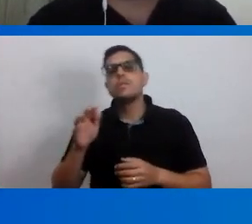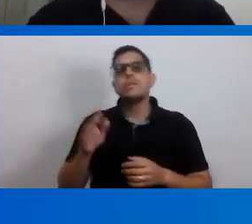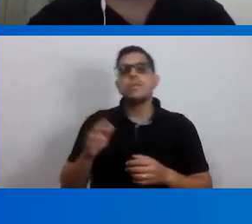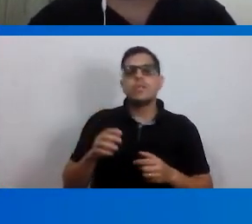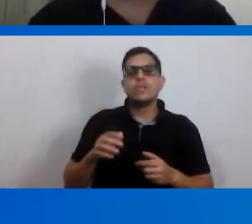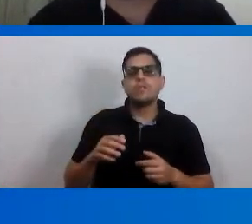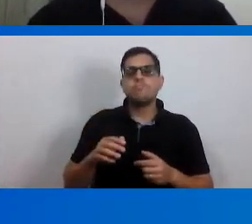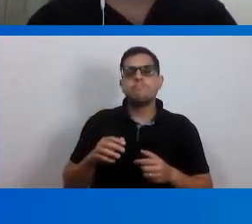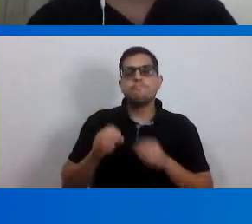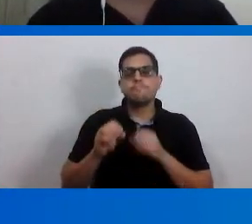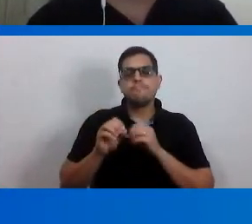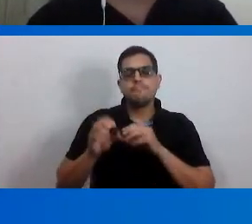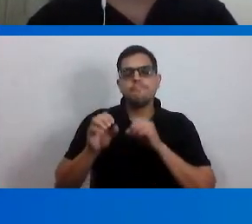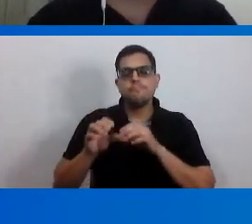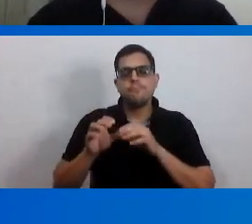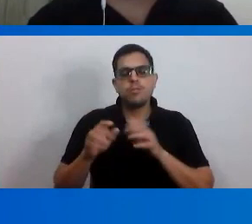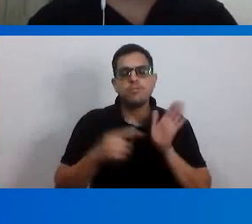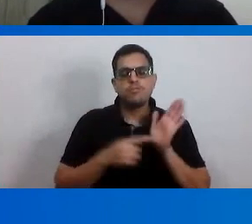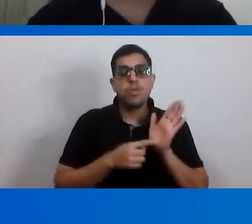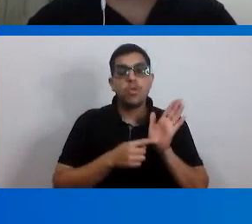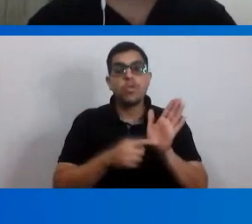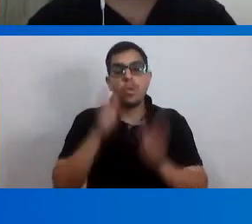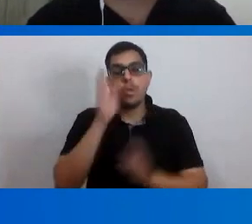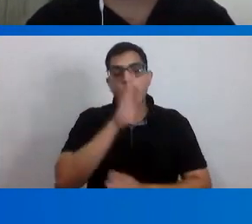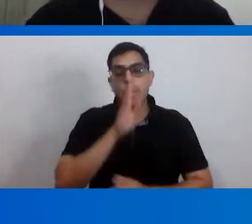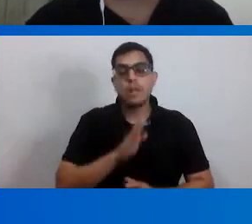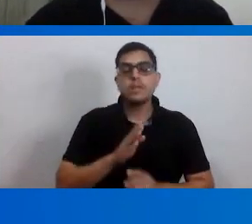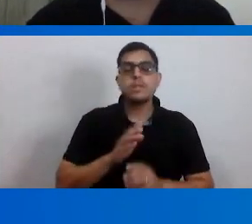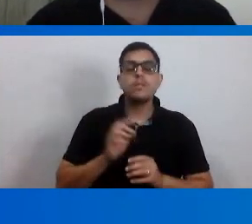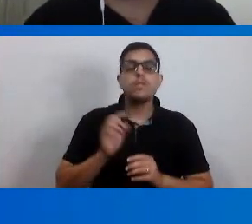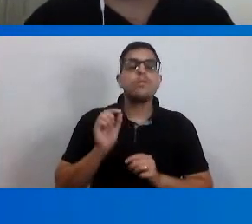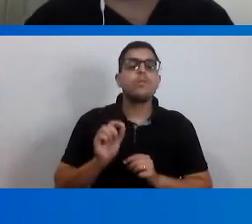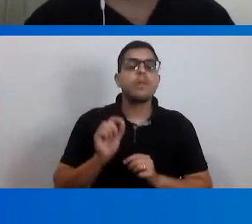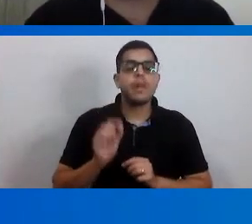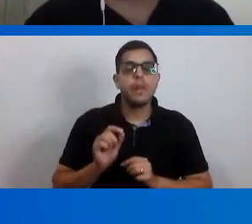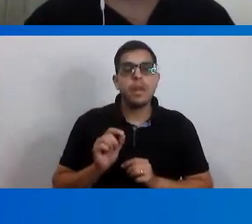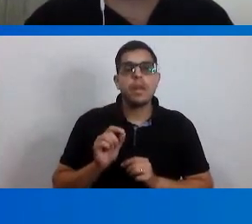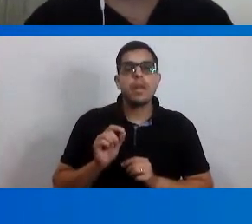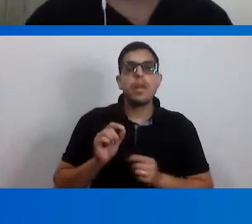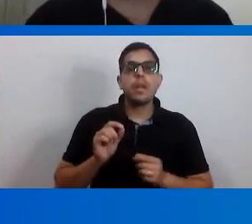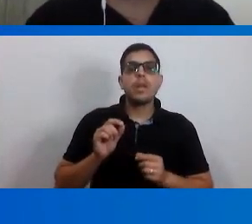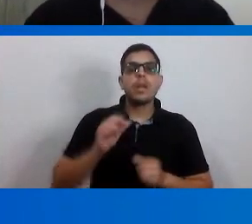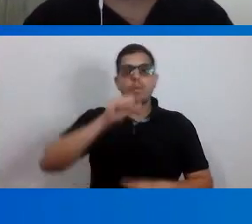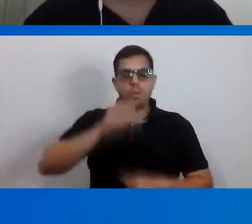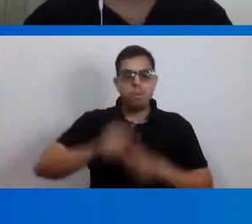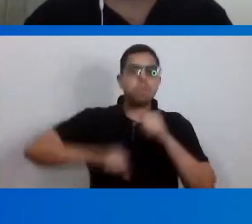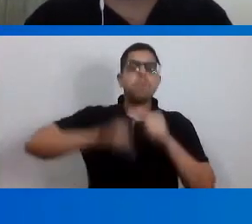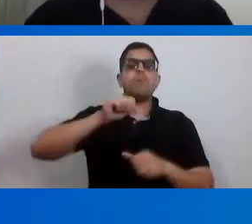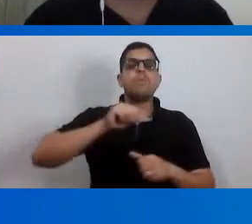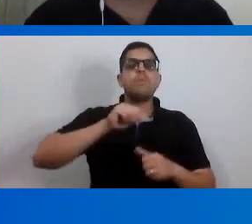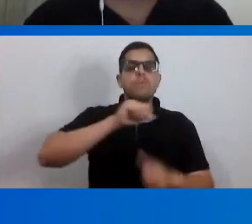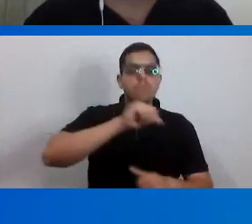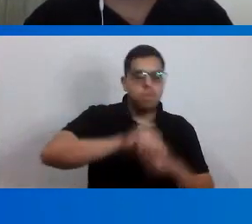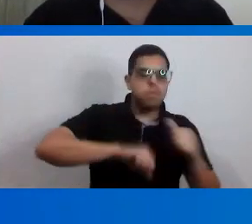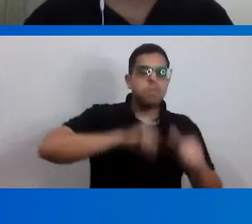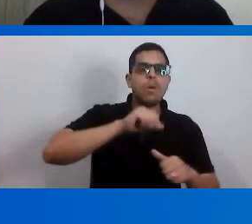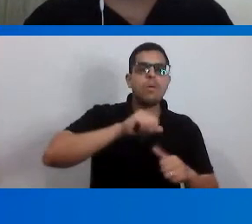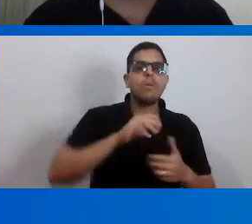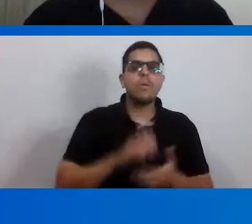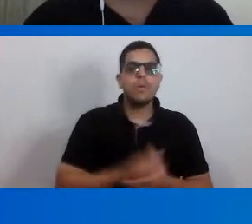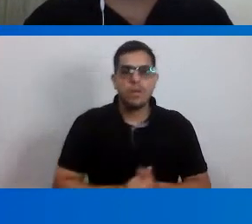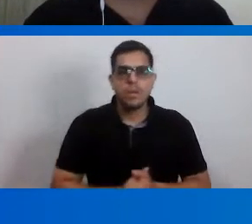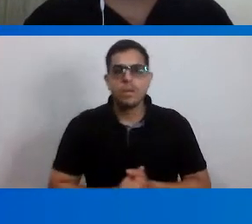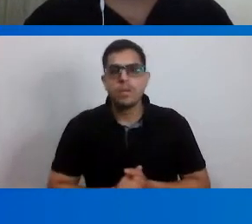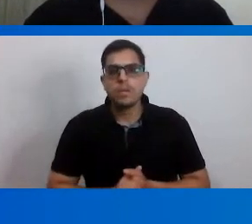tecnologias Mas eles próprios sendo verdadeiro gigante para fazer com que a sua aula presencial pudesse se transformar numa aula